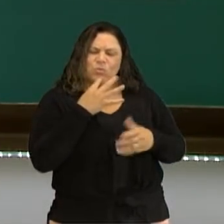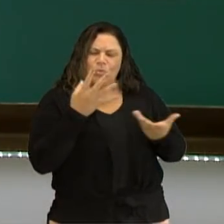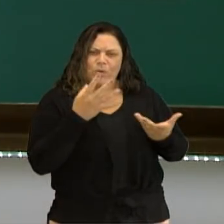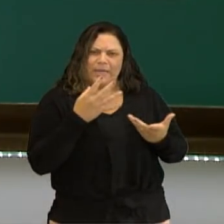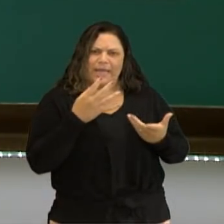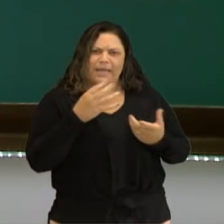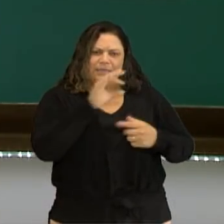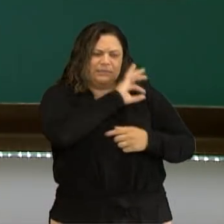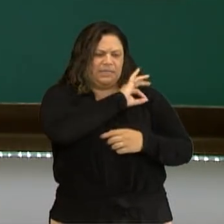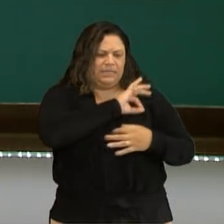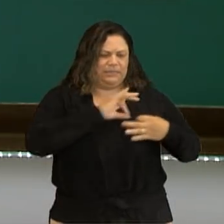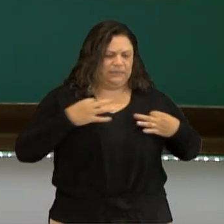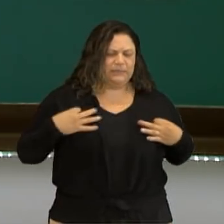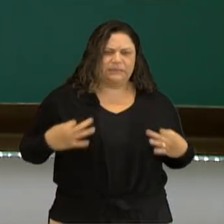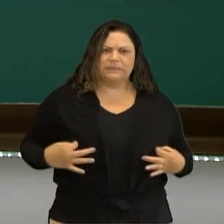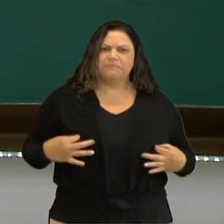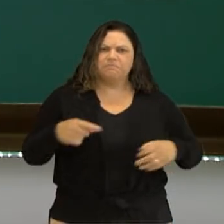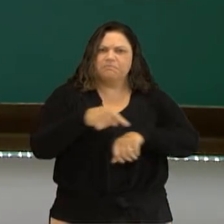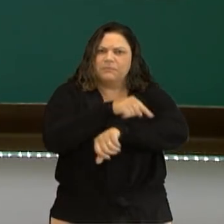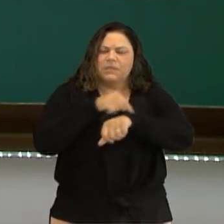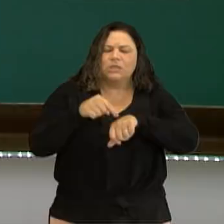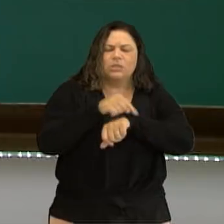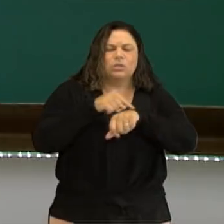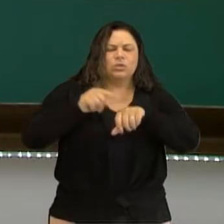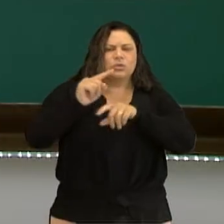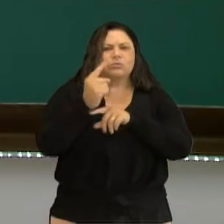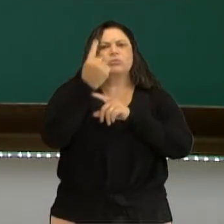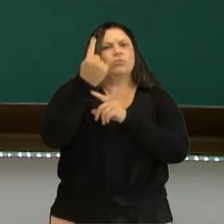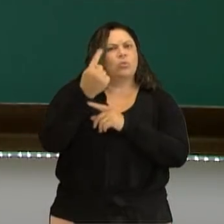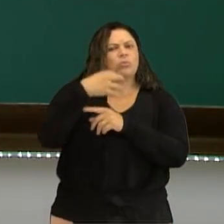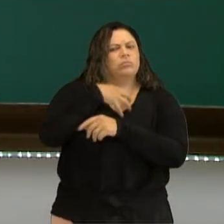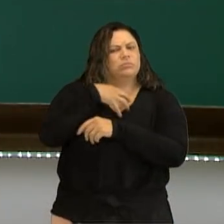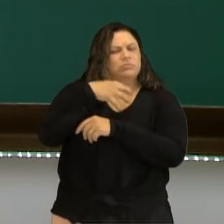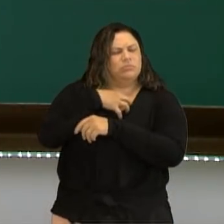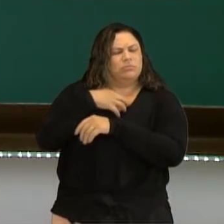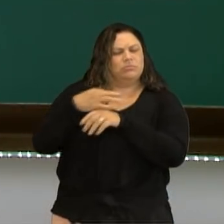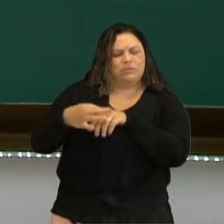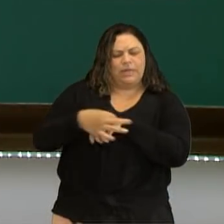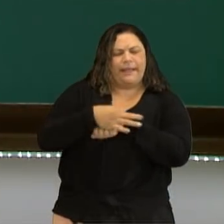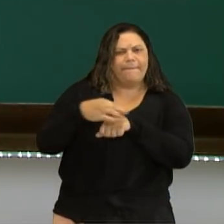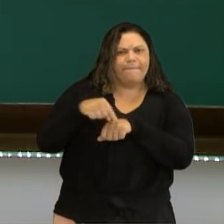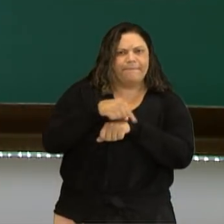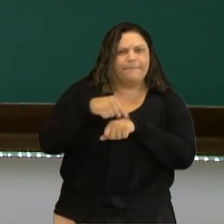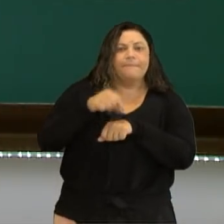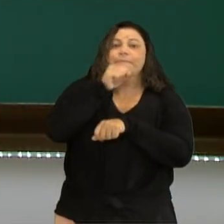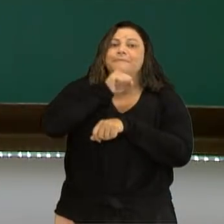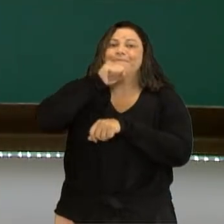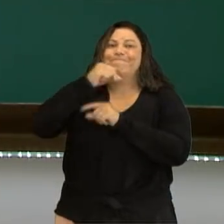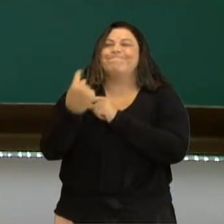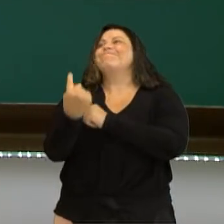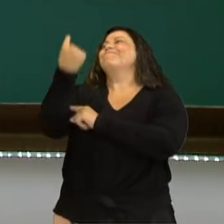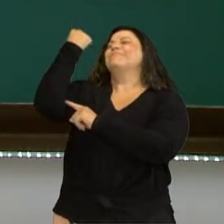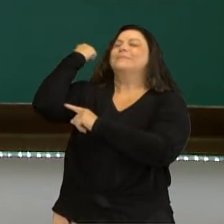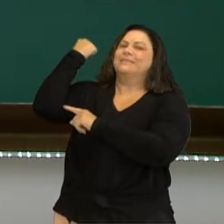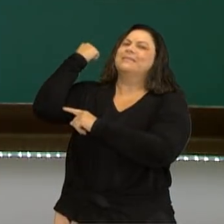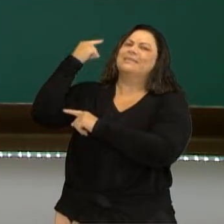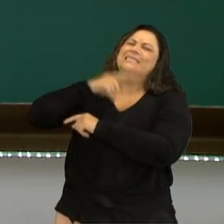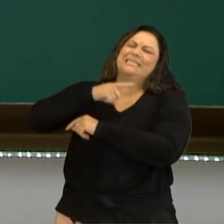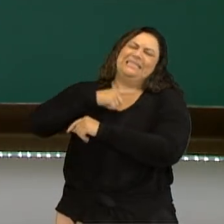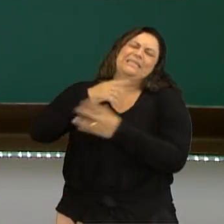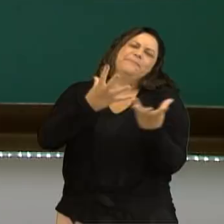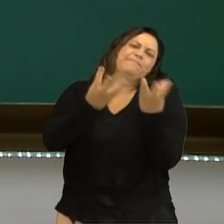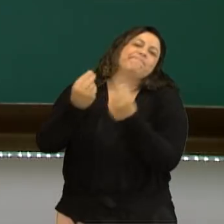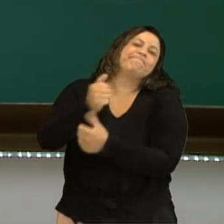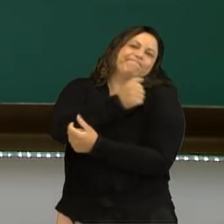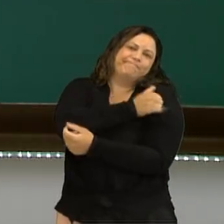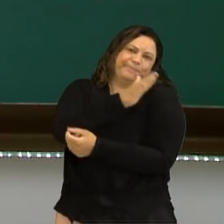do seu corpo? Então, um dos sintomas é manchas na pele. E antigamente ela era uma doença que tinha muito